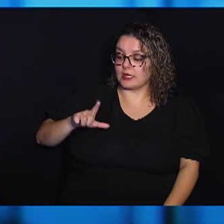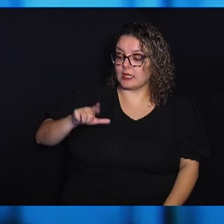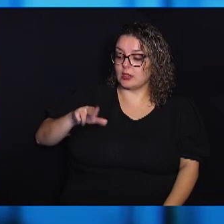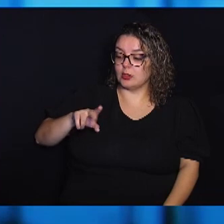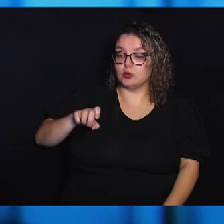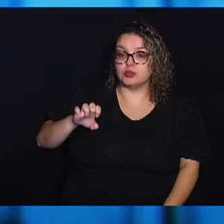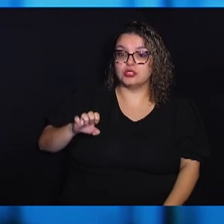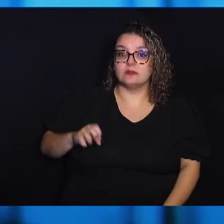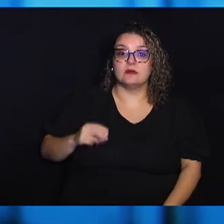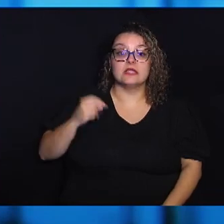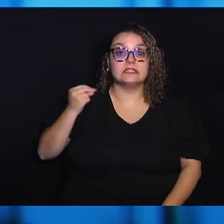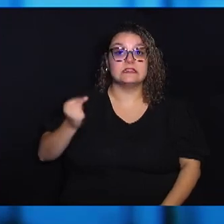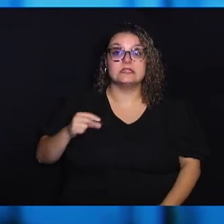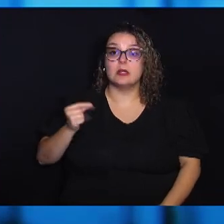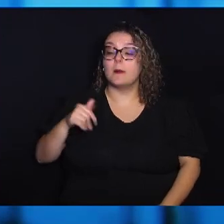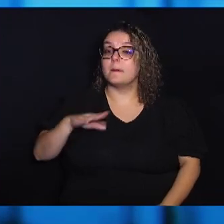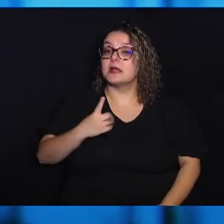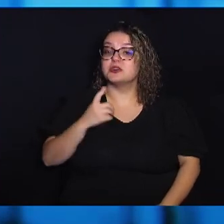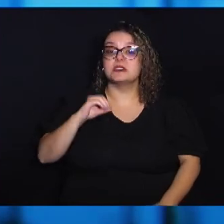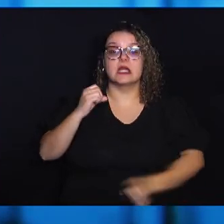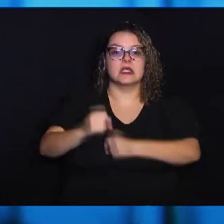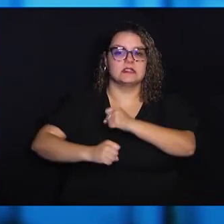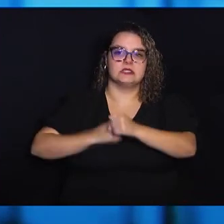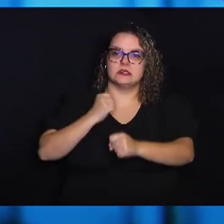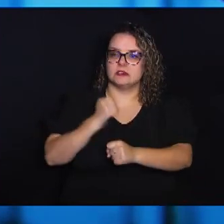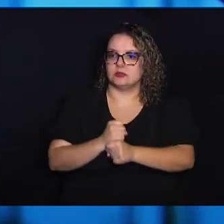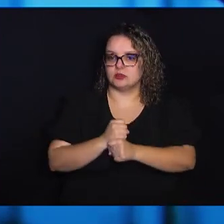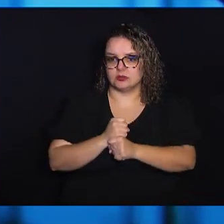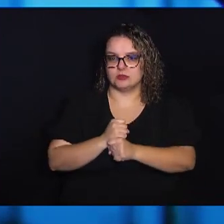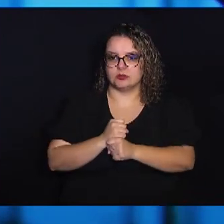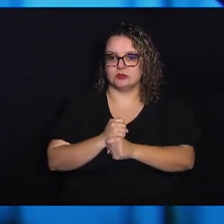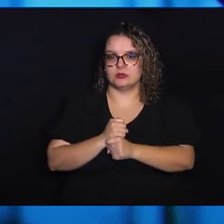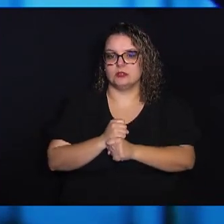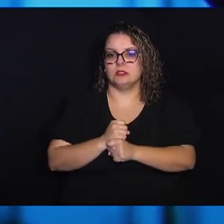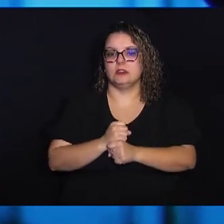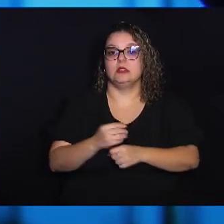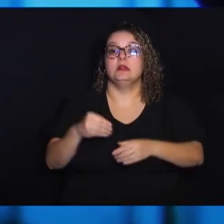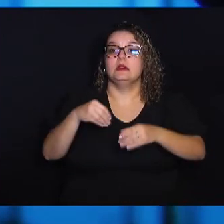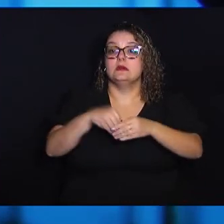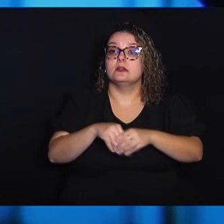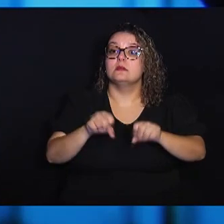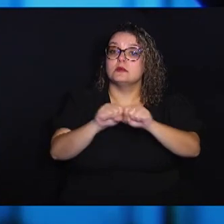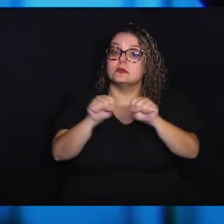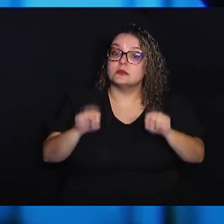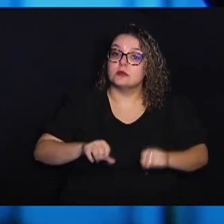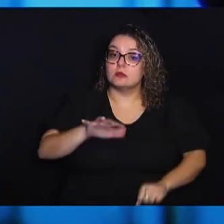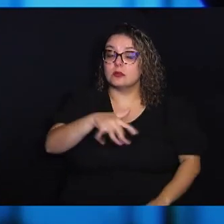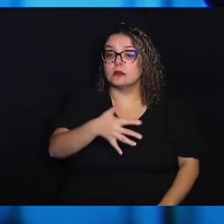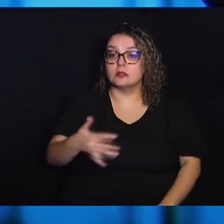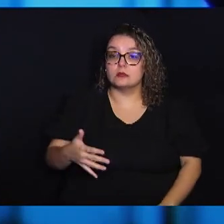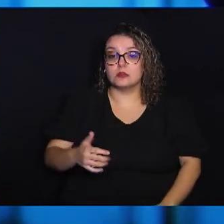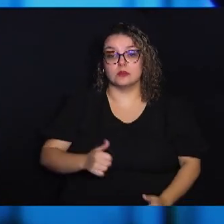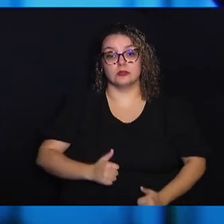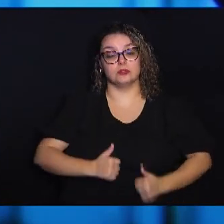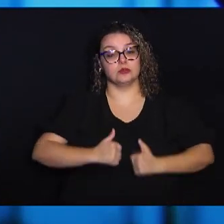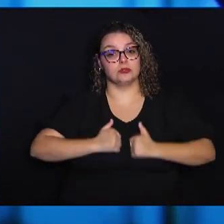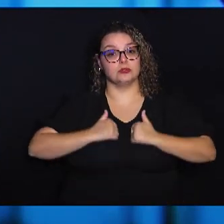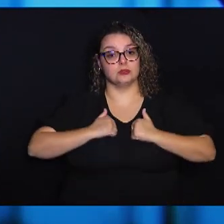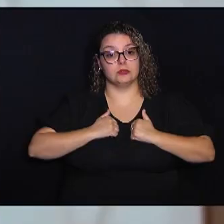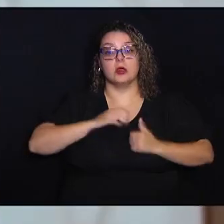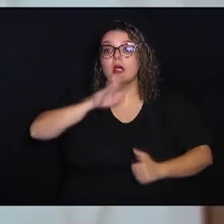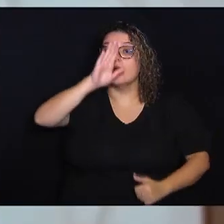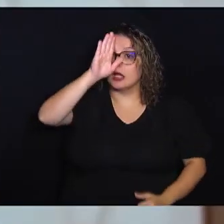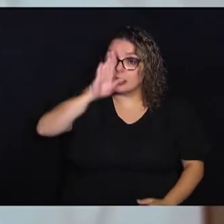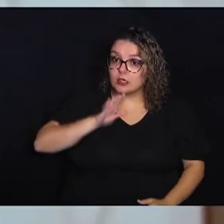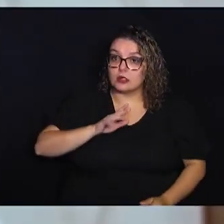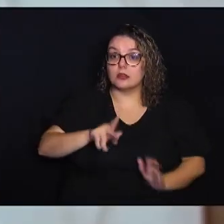anos, mais de 10 anos, que ela está incorporada dentro do Programa Nacional de Imunizações gratuita e